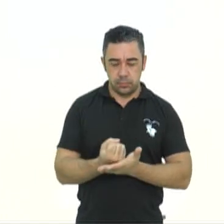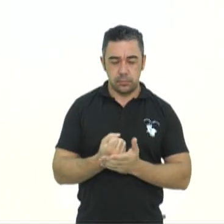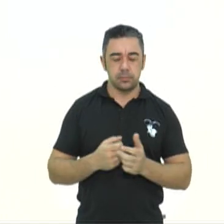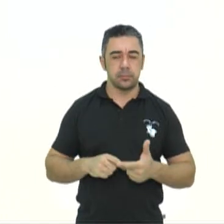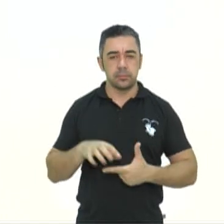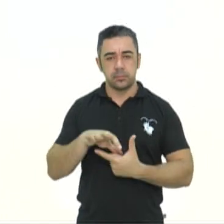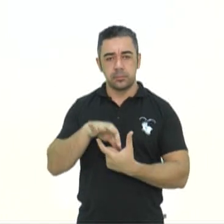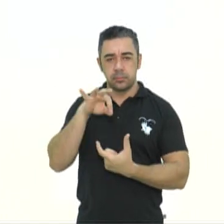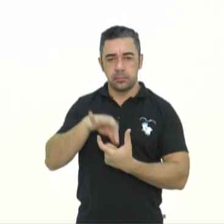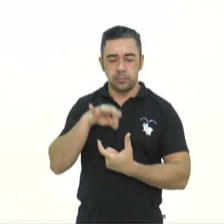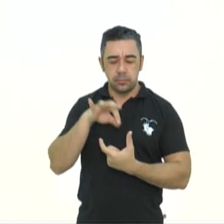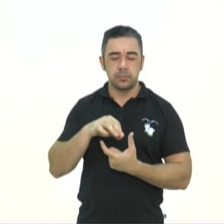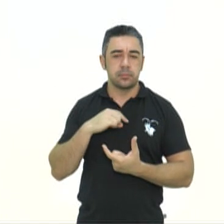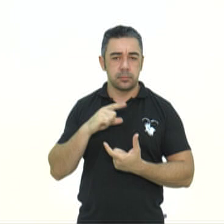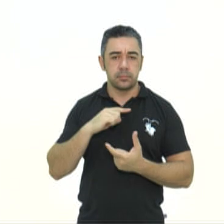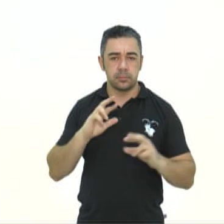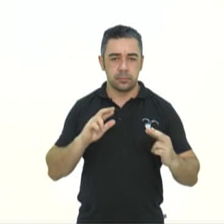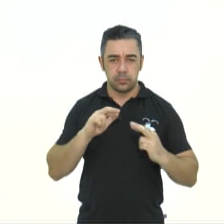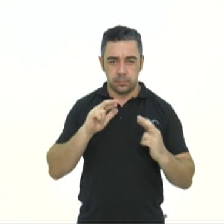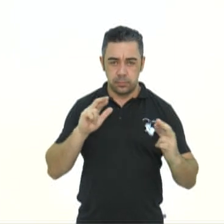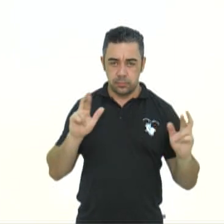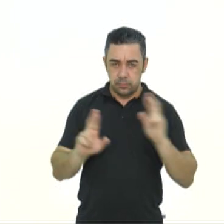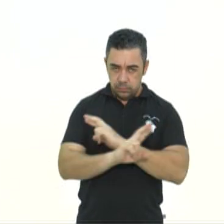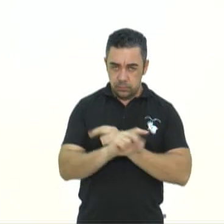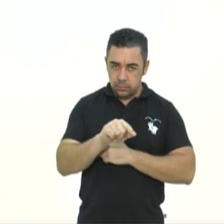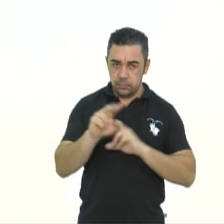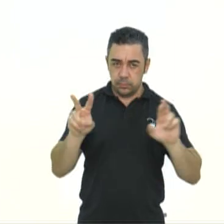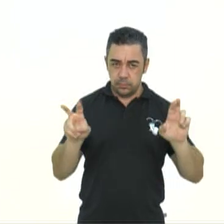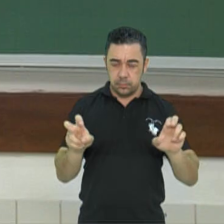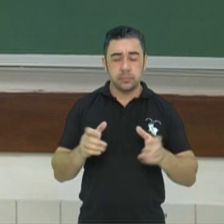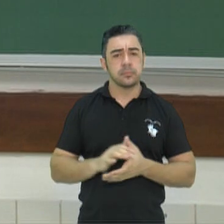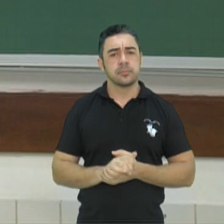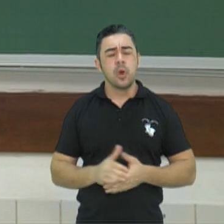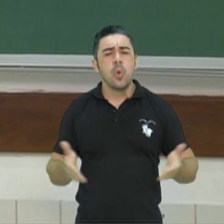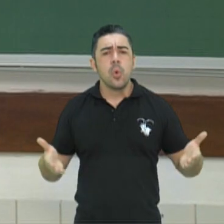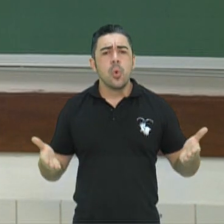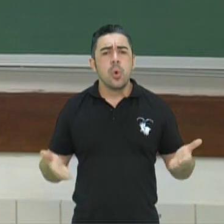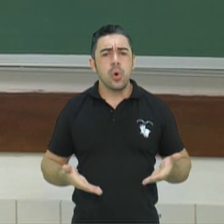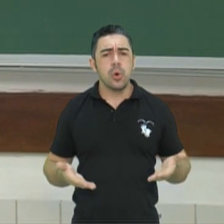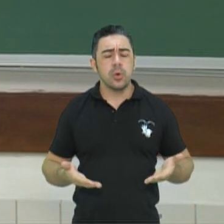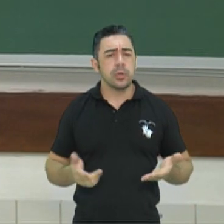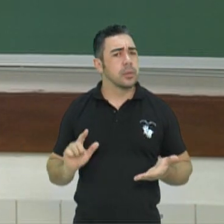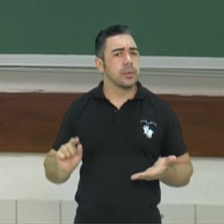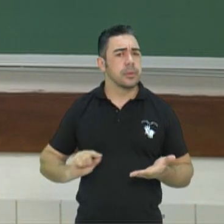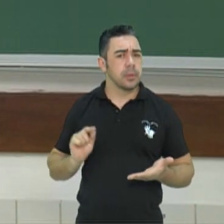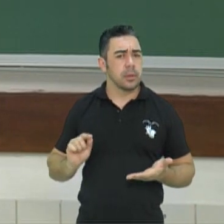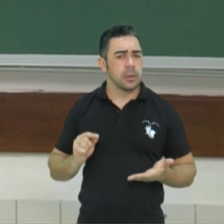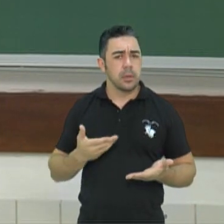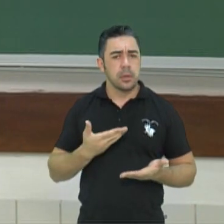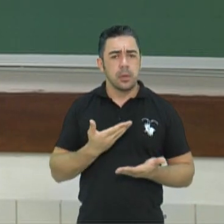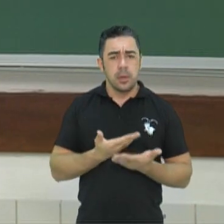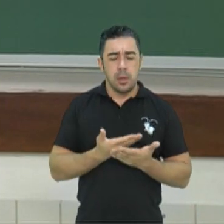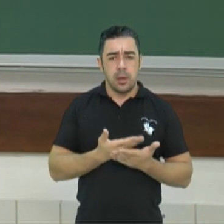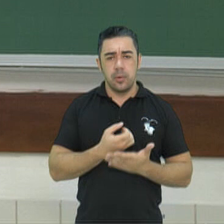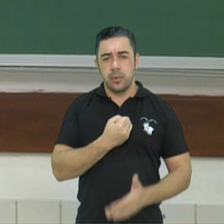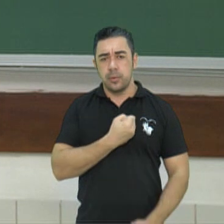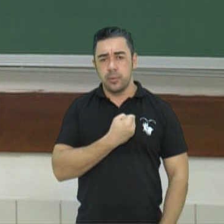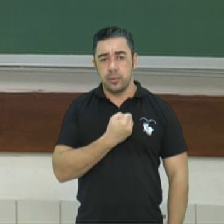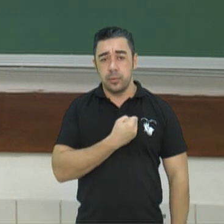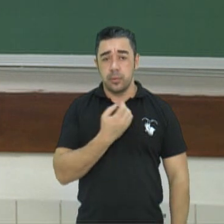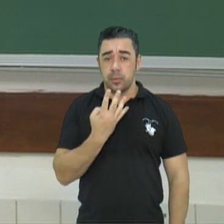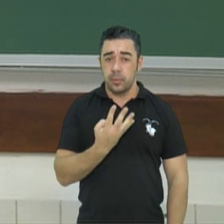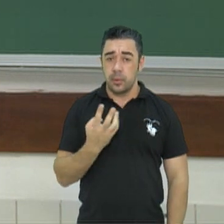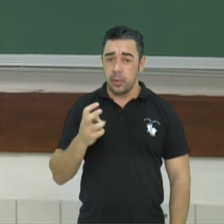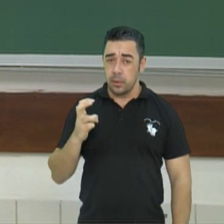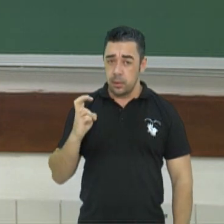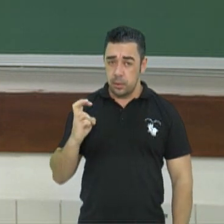e expressões relacionadas à temática. E hoje, em la classe de hoje, vamos estudar a classe ou a aula